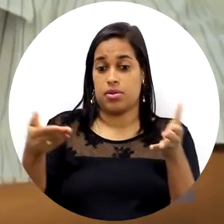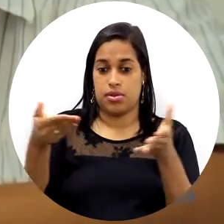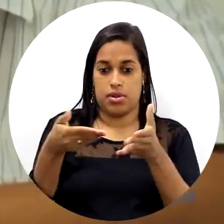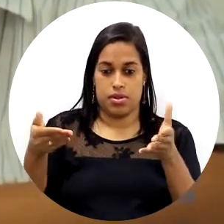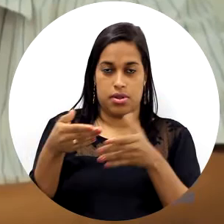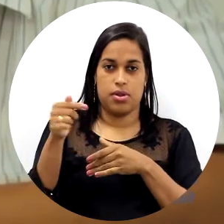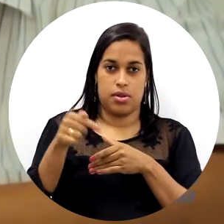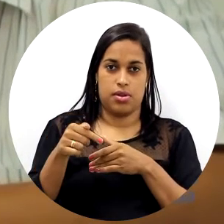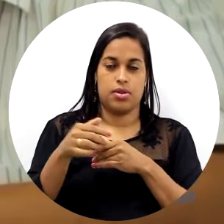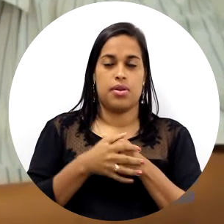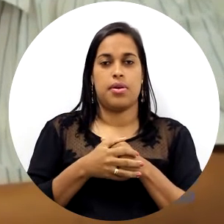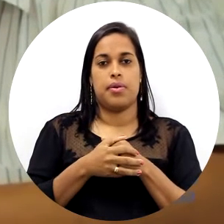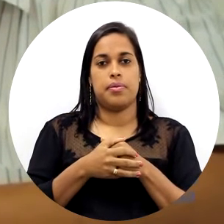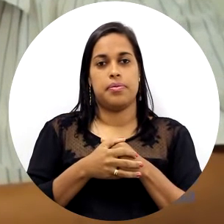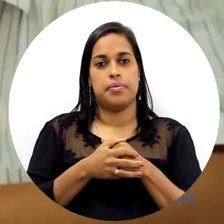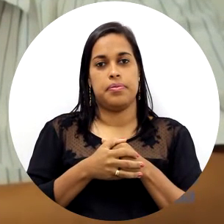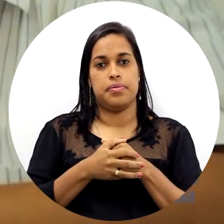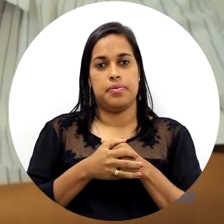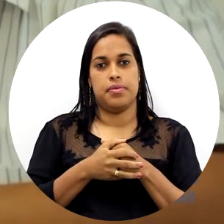momento.